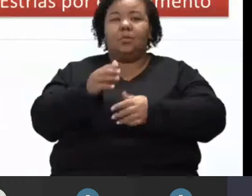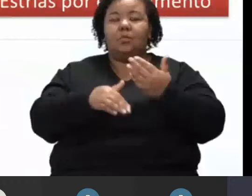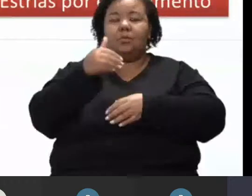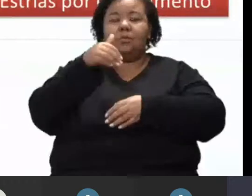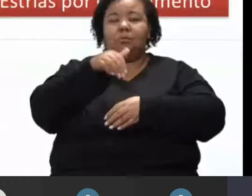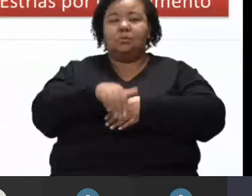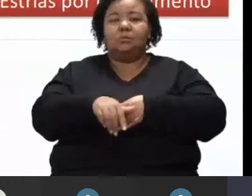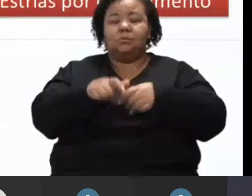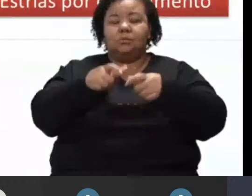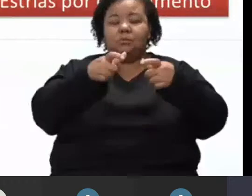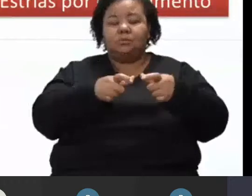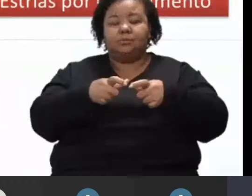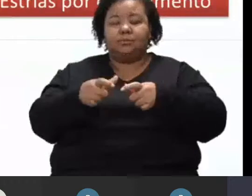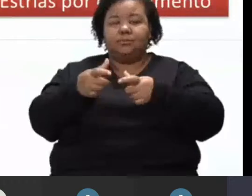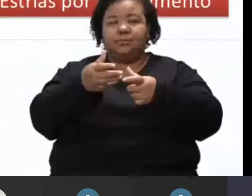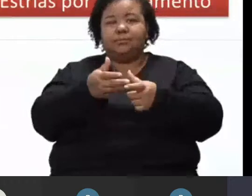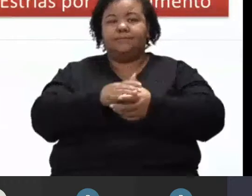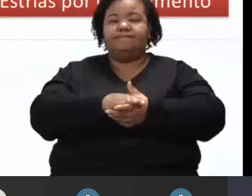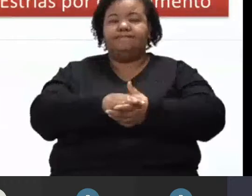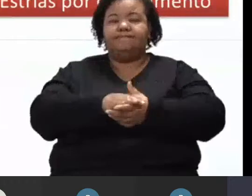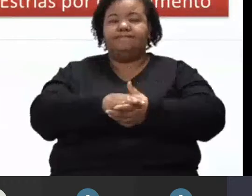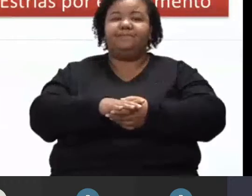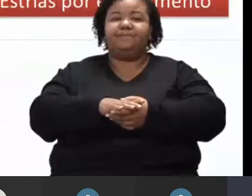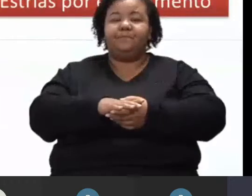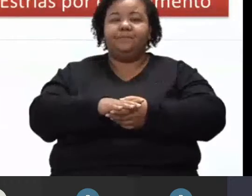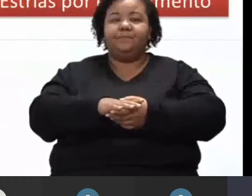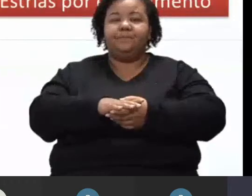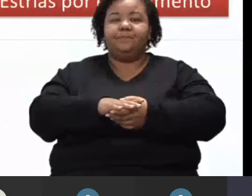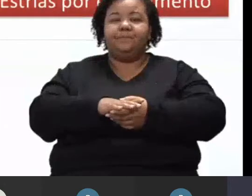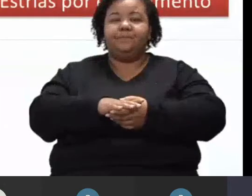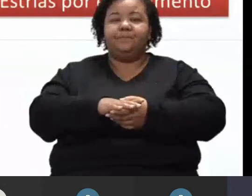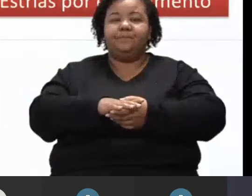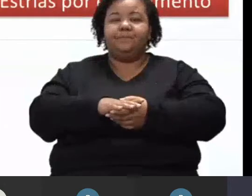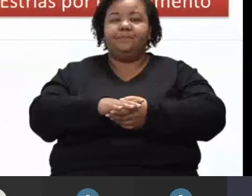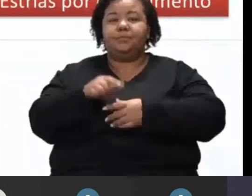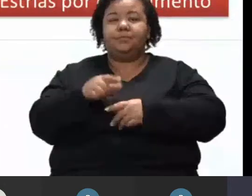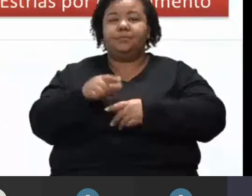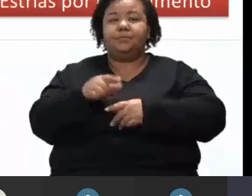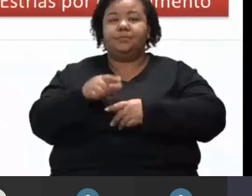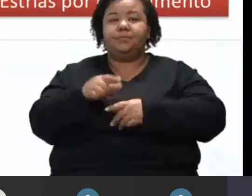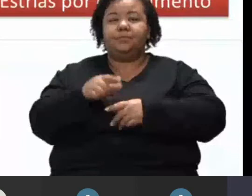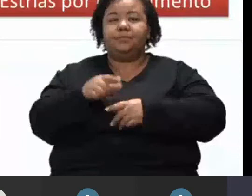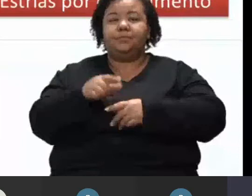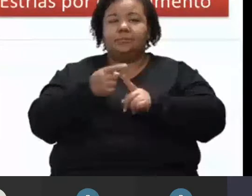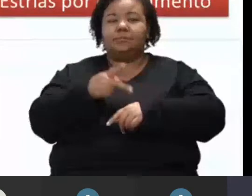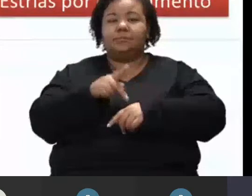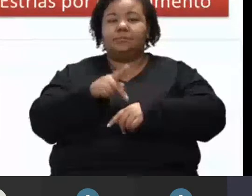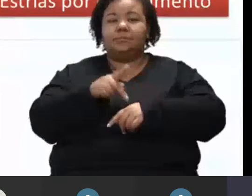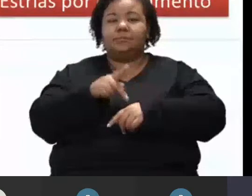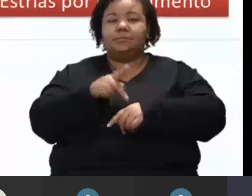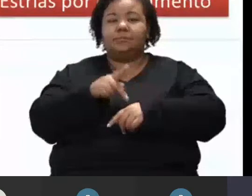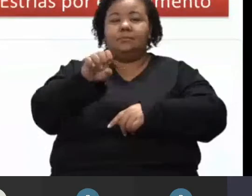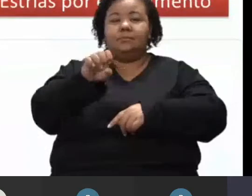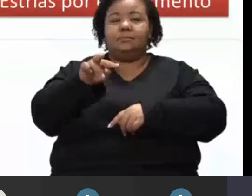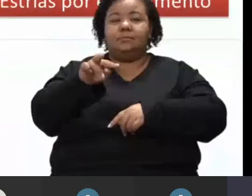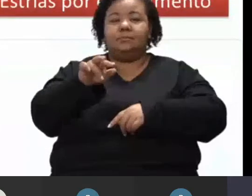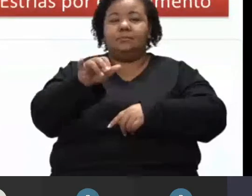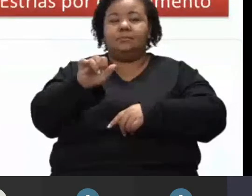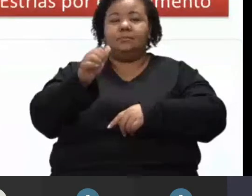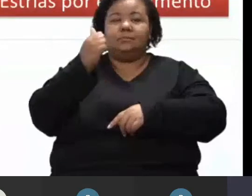ali deste ponto, tá? E aí, a partir dessa primeira estria, que nós chamamos de estria mãe, você